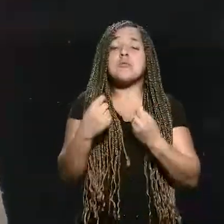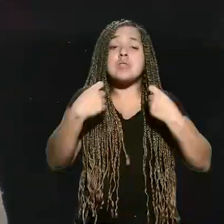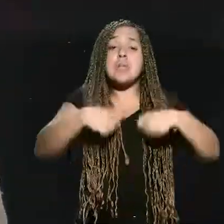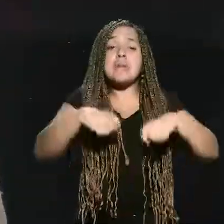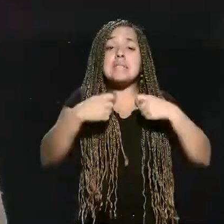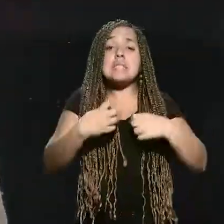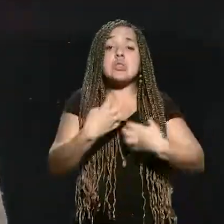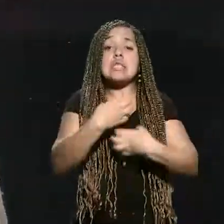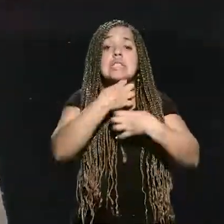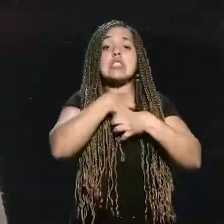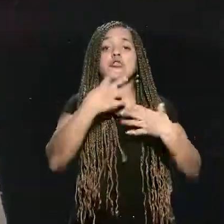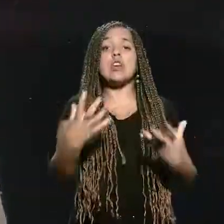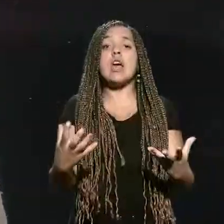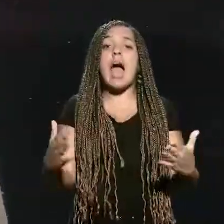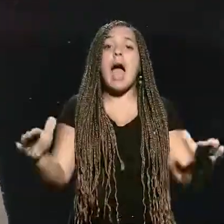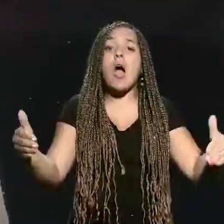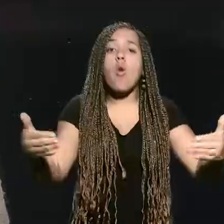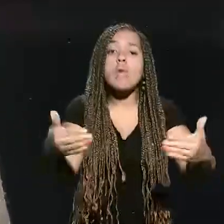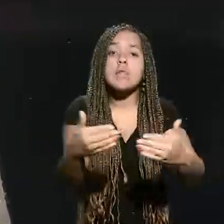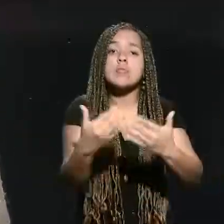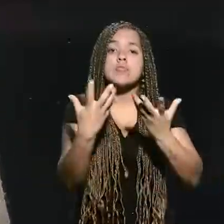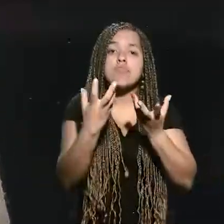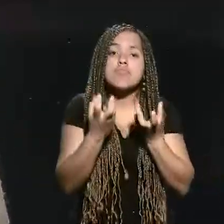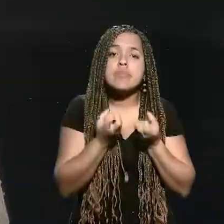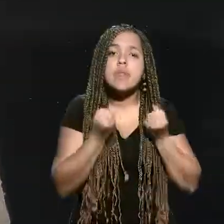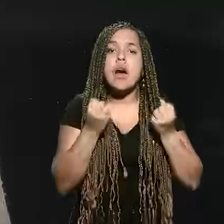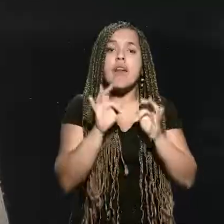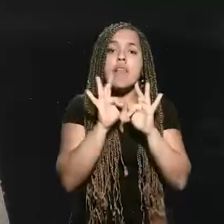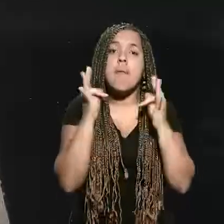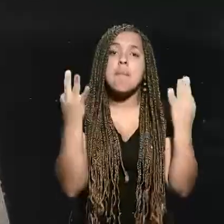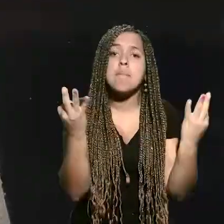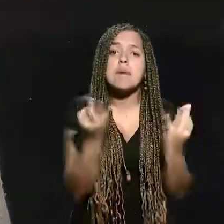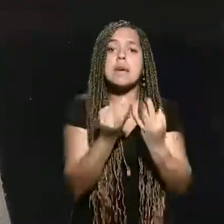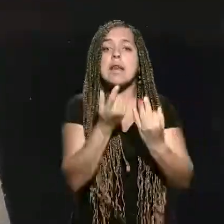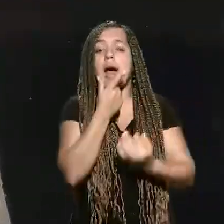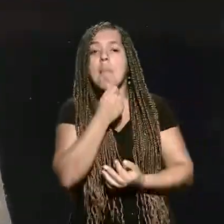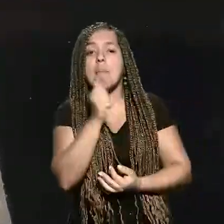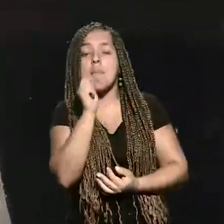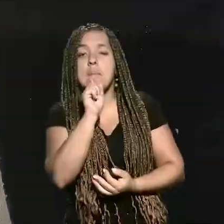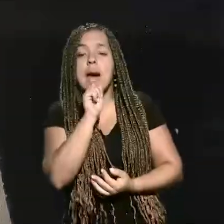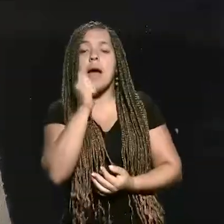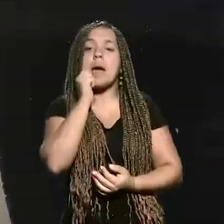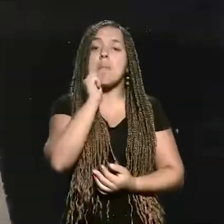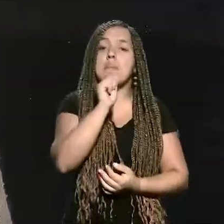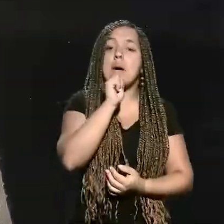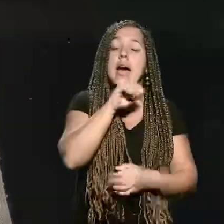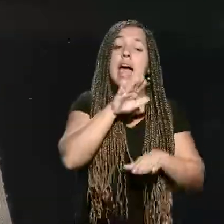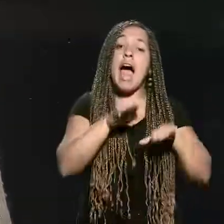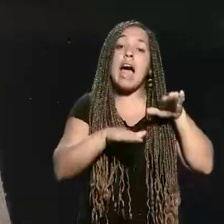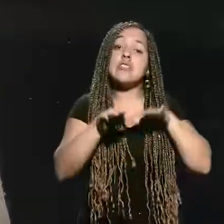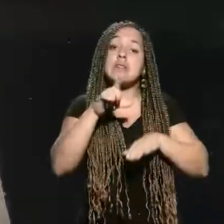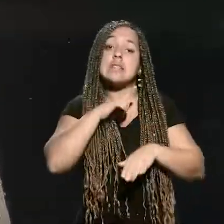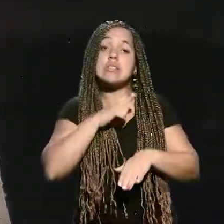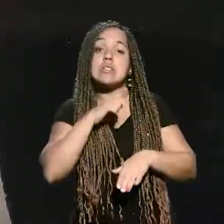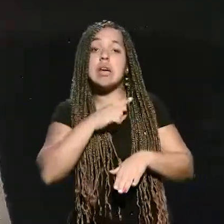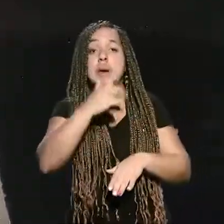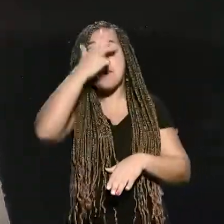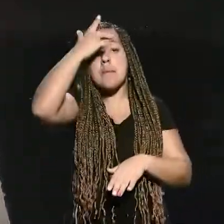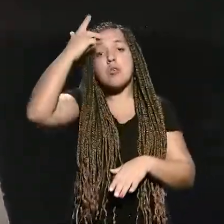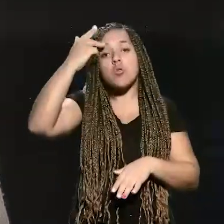por seus pais, por sua família, né? Não ter... E são famílias acometidas por dependência